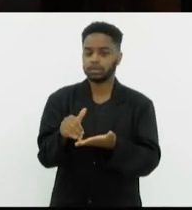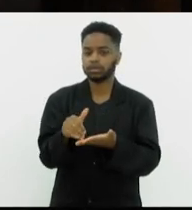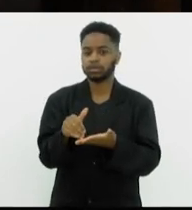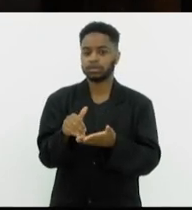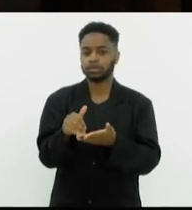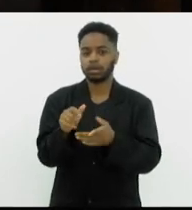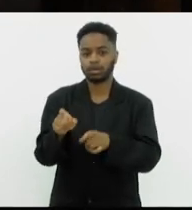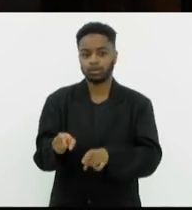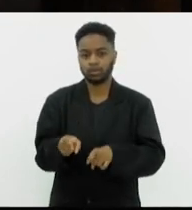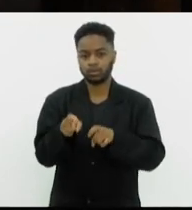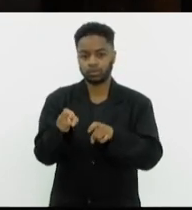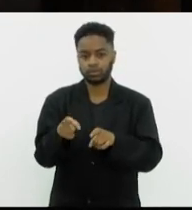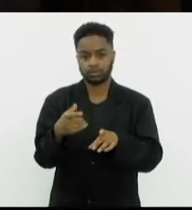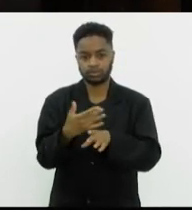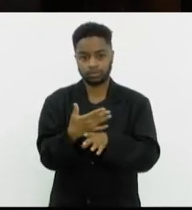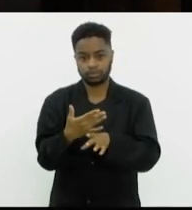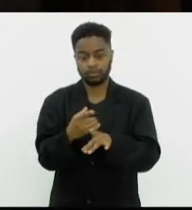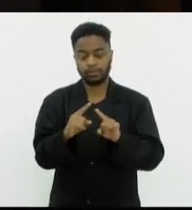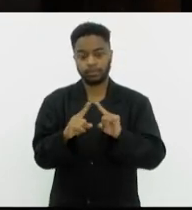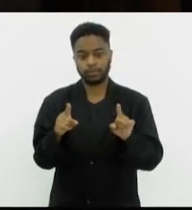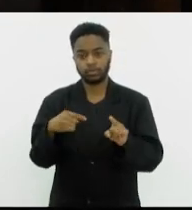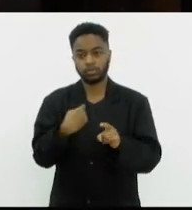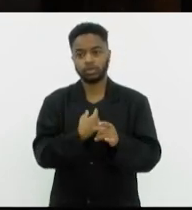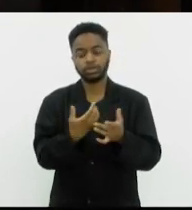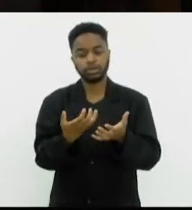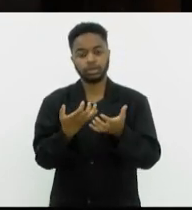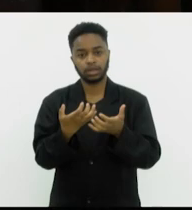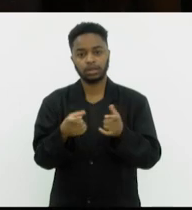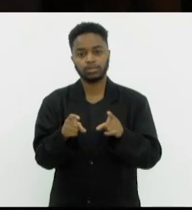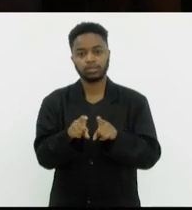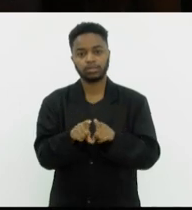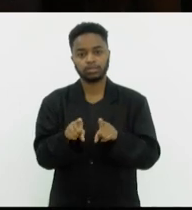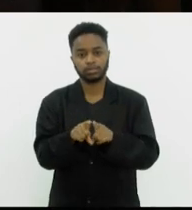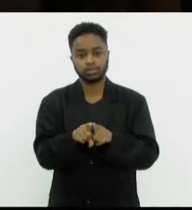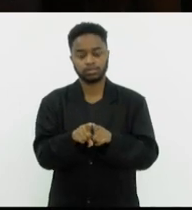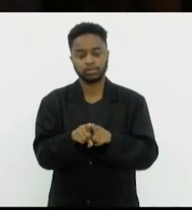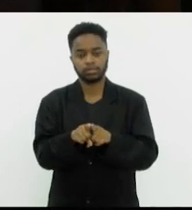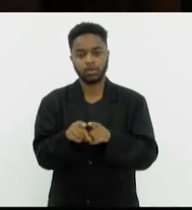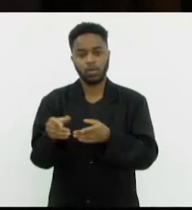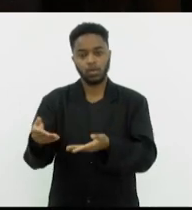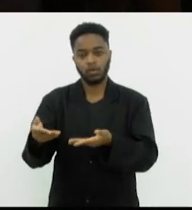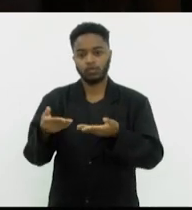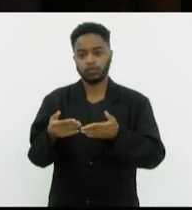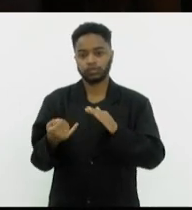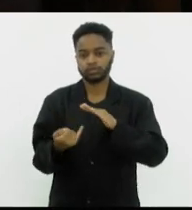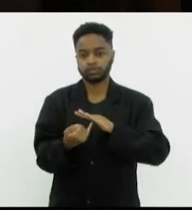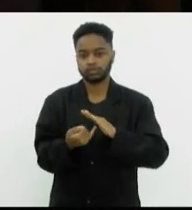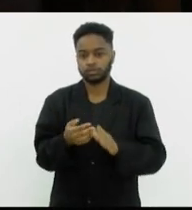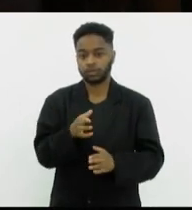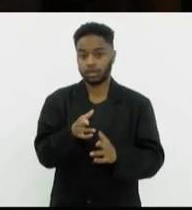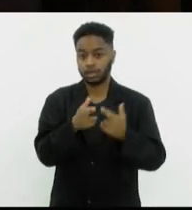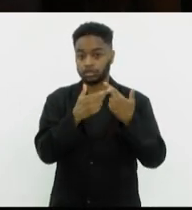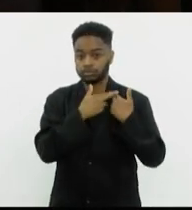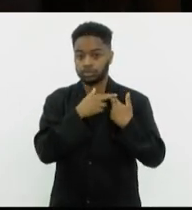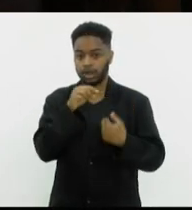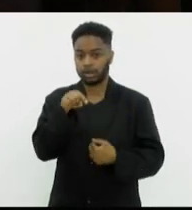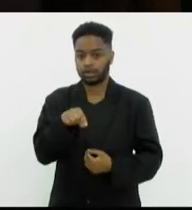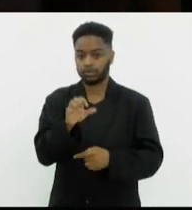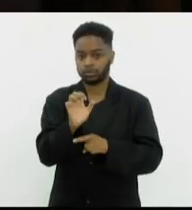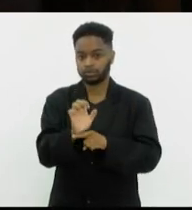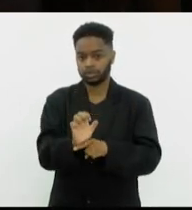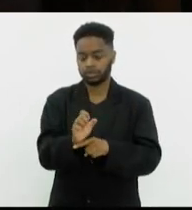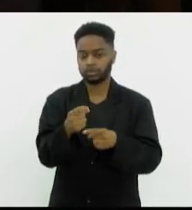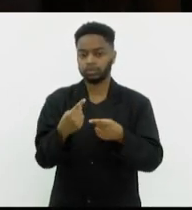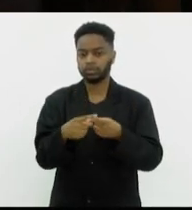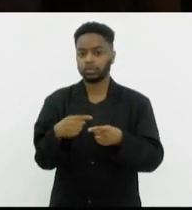do município, mas queremos trazer também as instituições responsáveis do Estado.